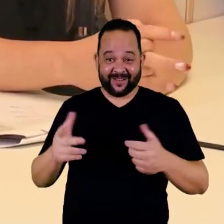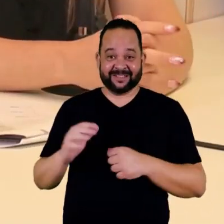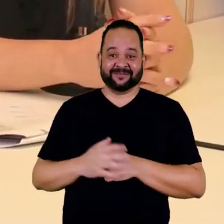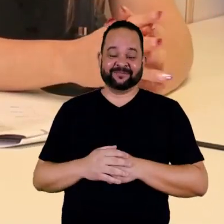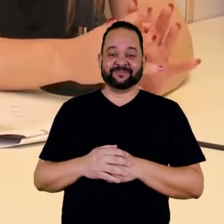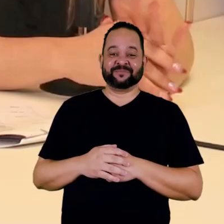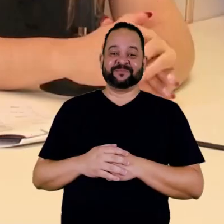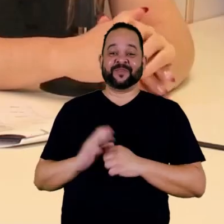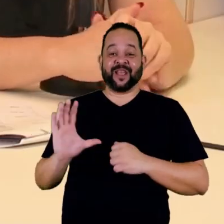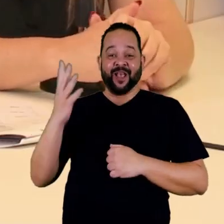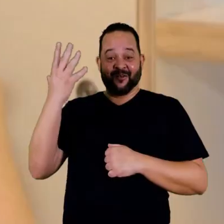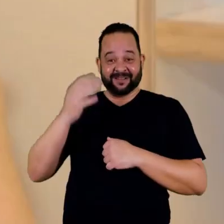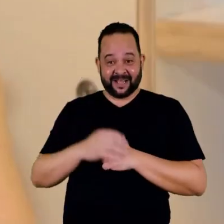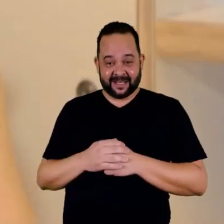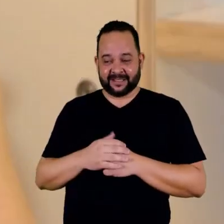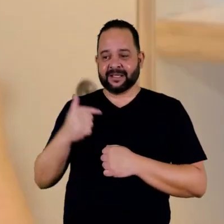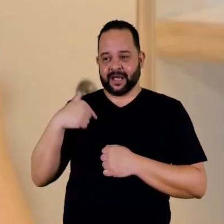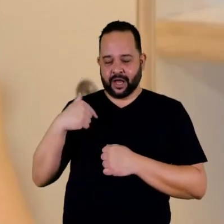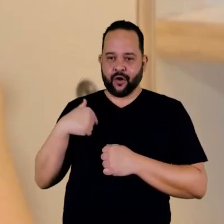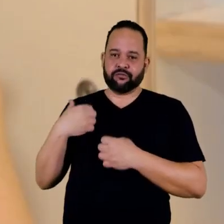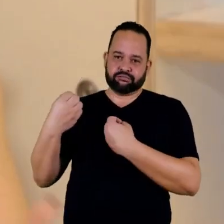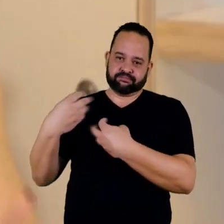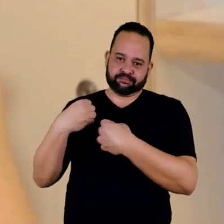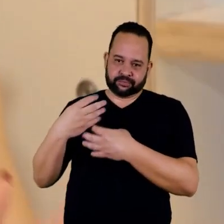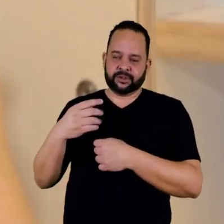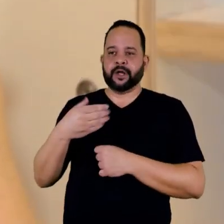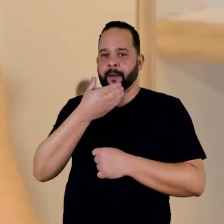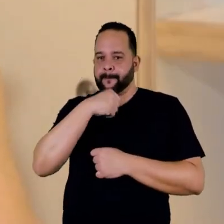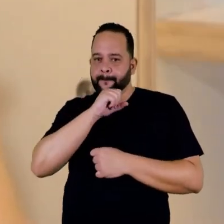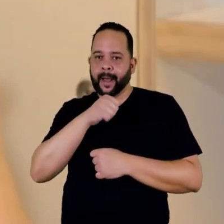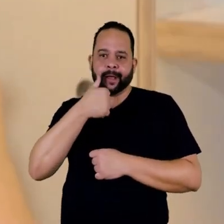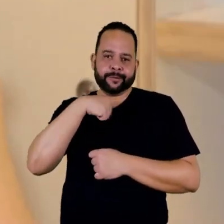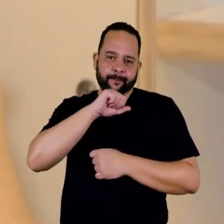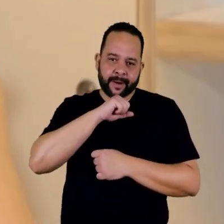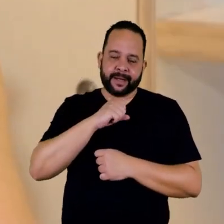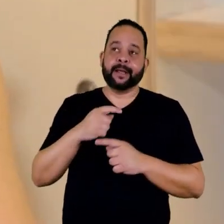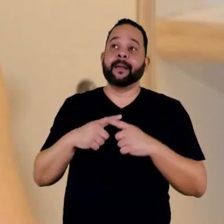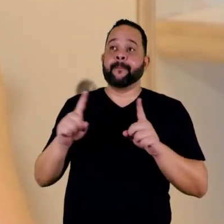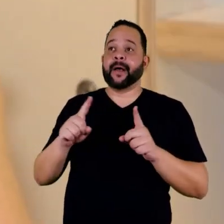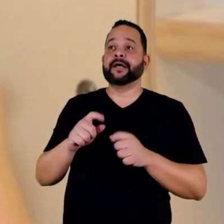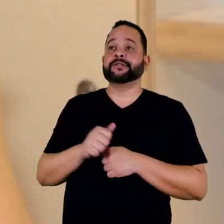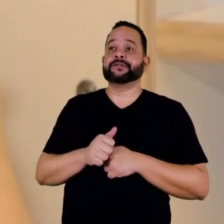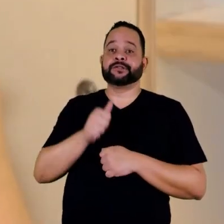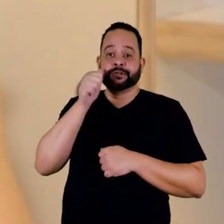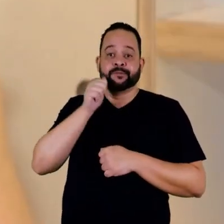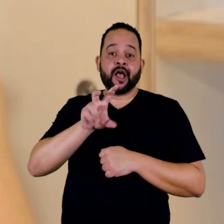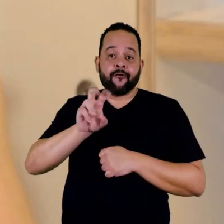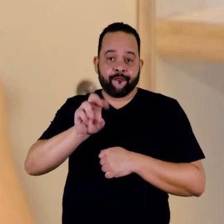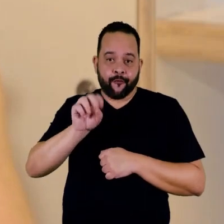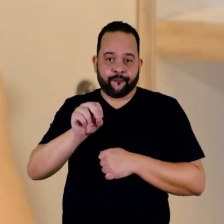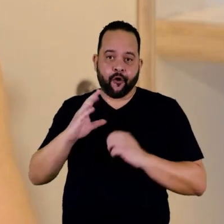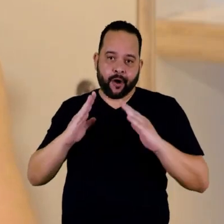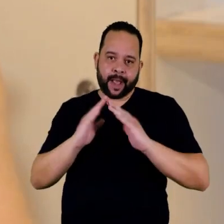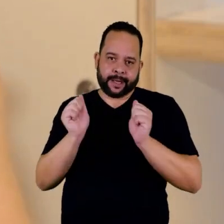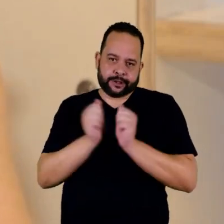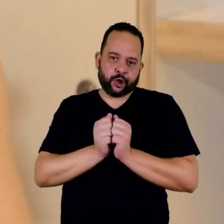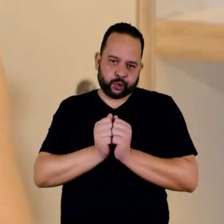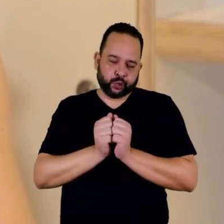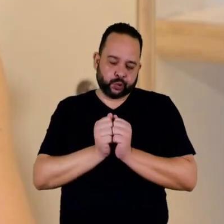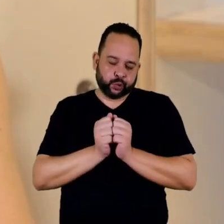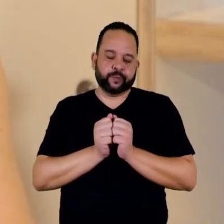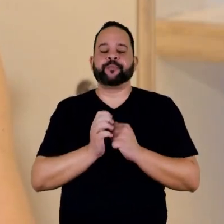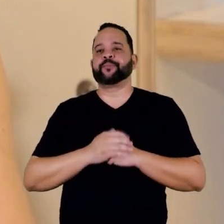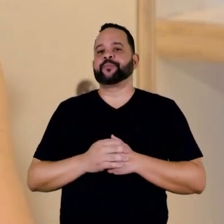coisa eh como eu fui criada eu eu eu tenho meu pai eu tenho minha mãe mas a minha avó morava conosco a mãe da